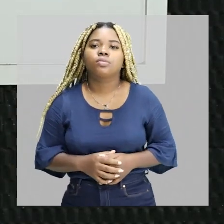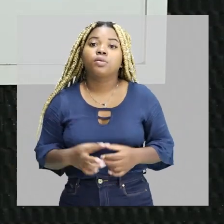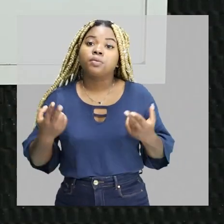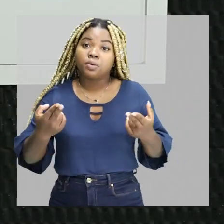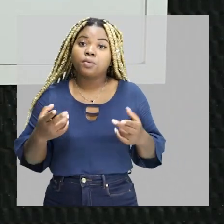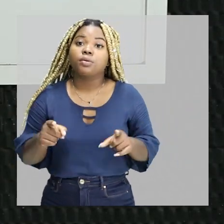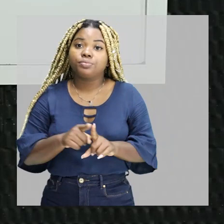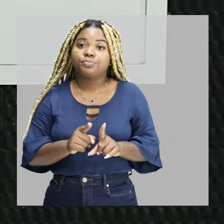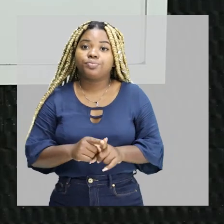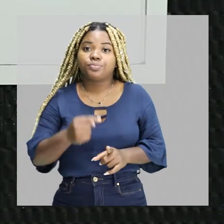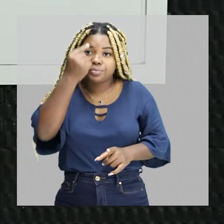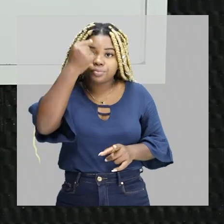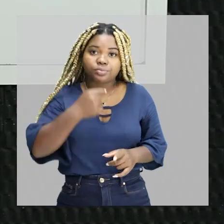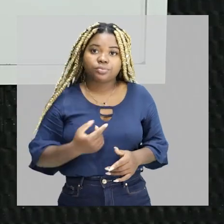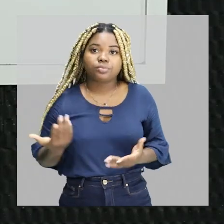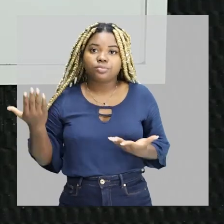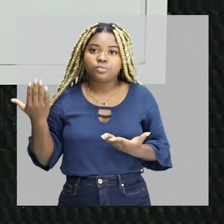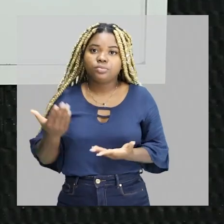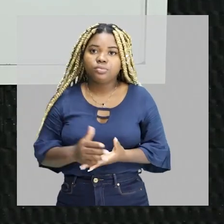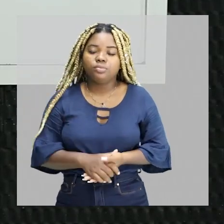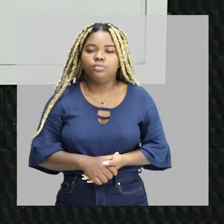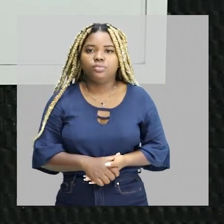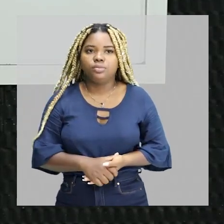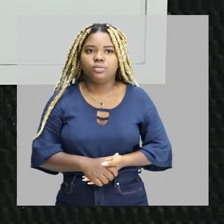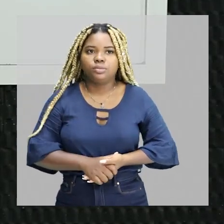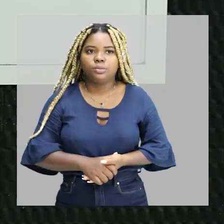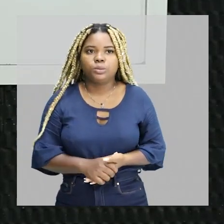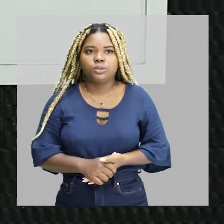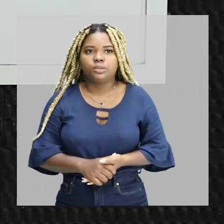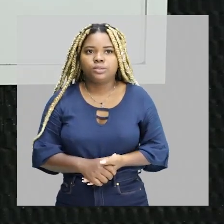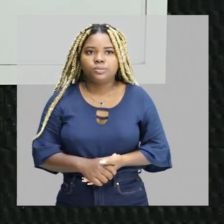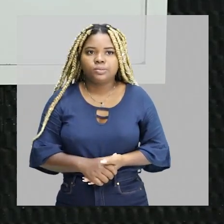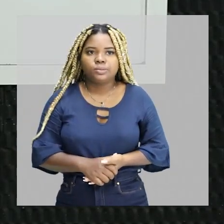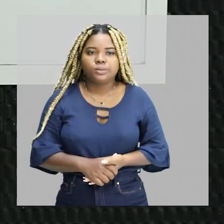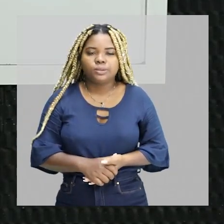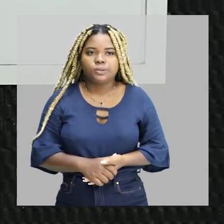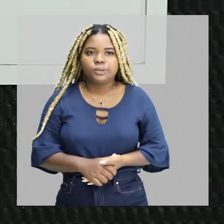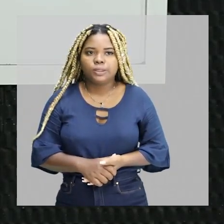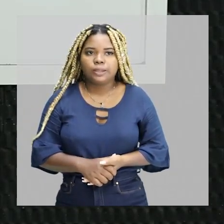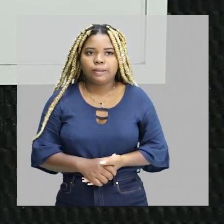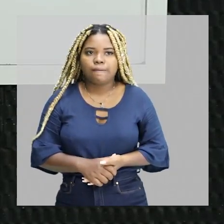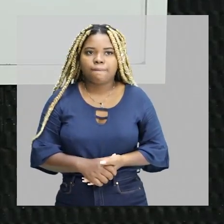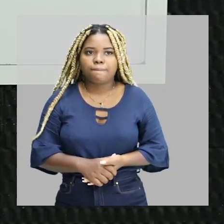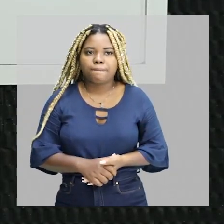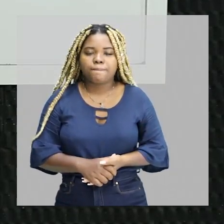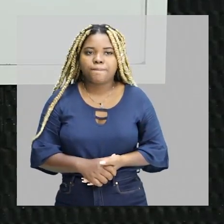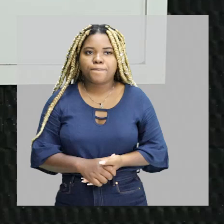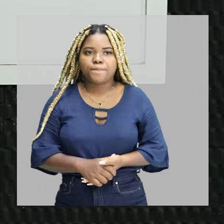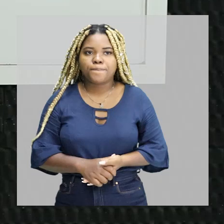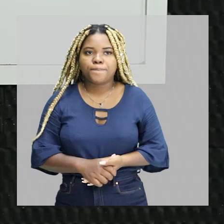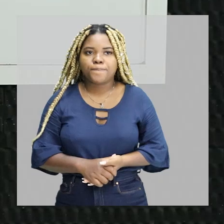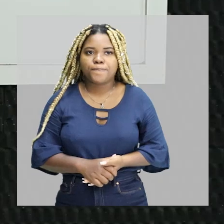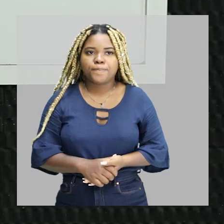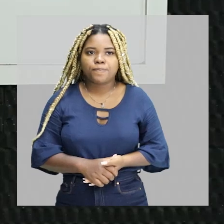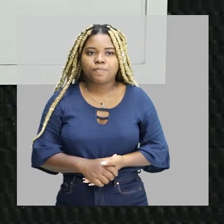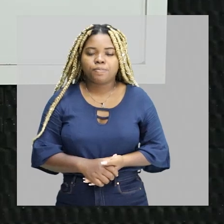Vou desenhar aqui a grosso modo, certo? Então ele é basicamente um tubozinho, ó,